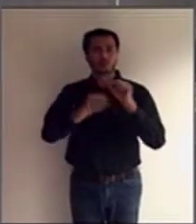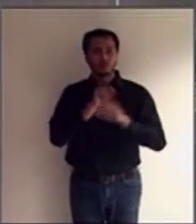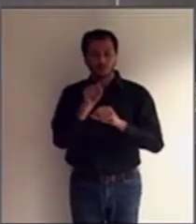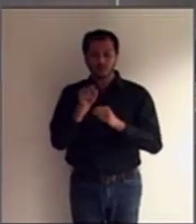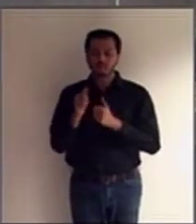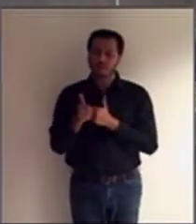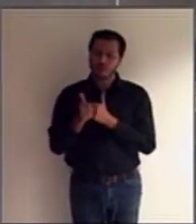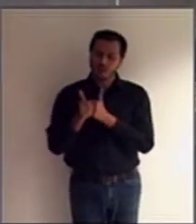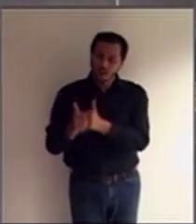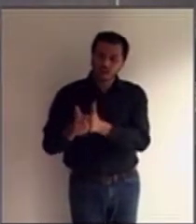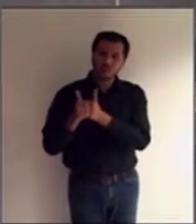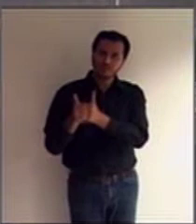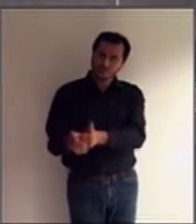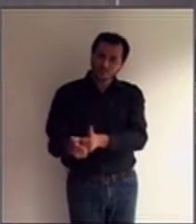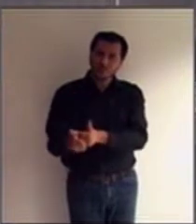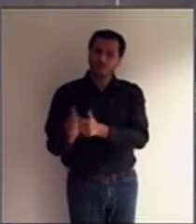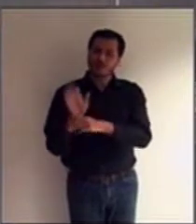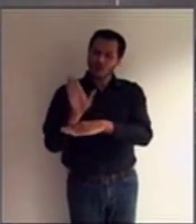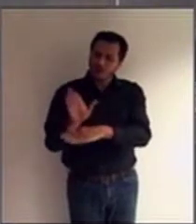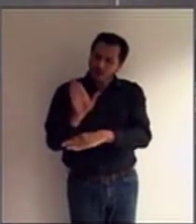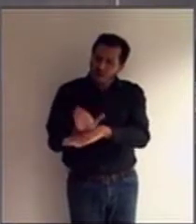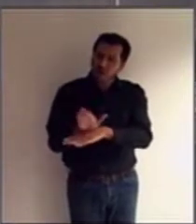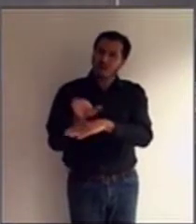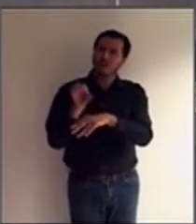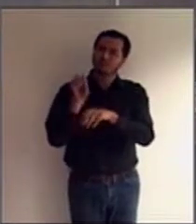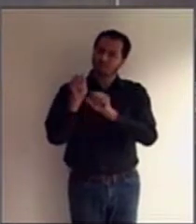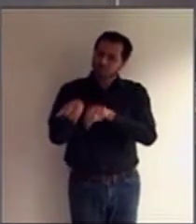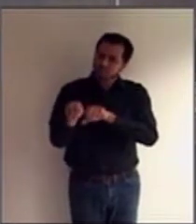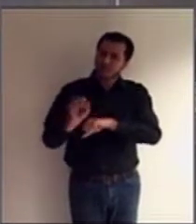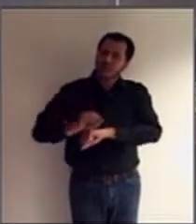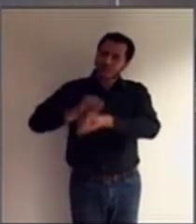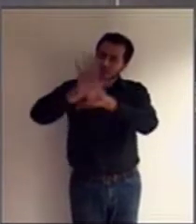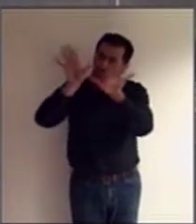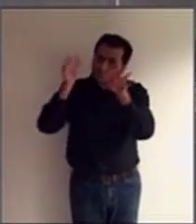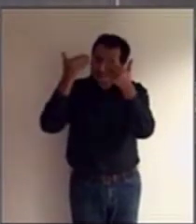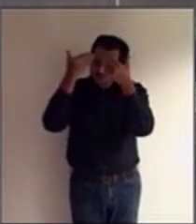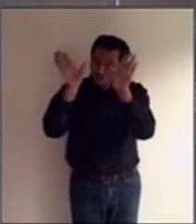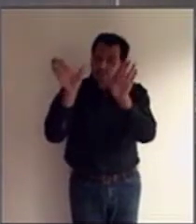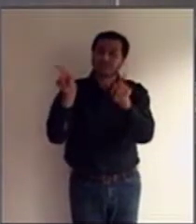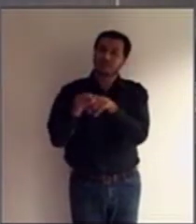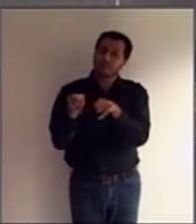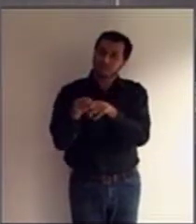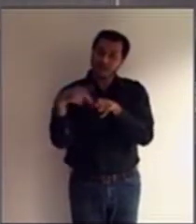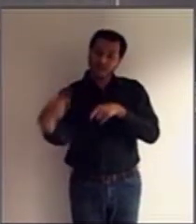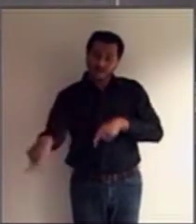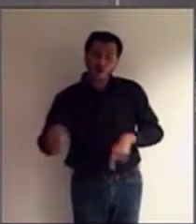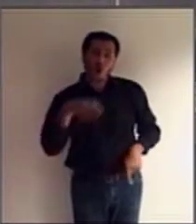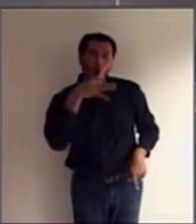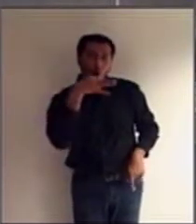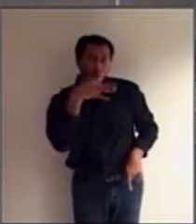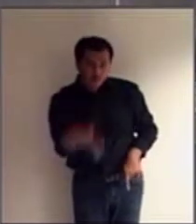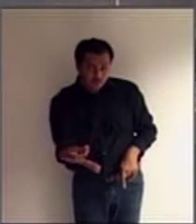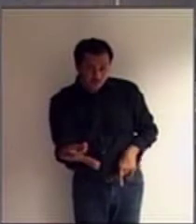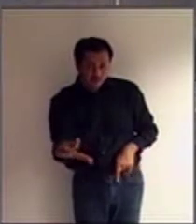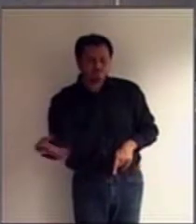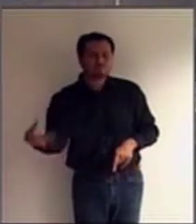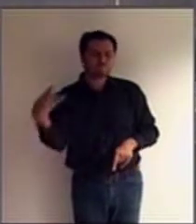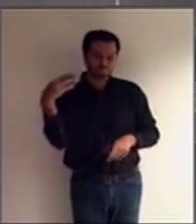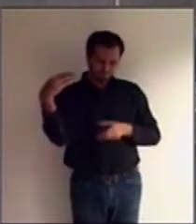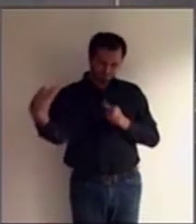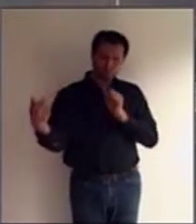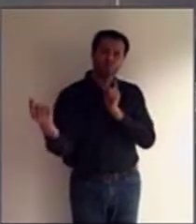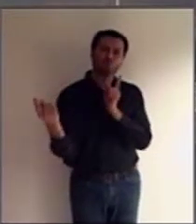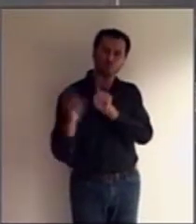compreender o que ocorrerá e, considerando a sua opinião, assinará os documentos em